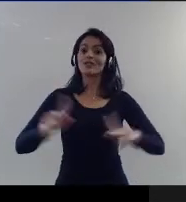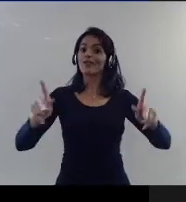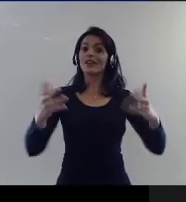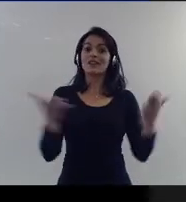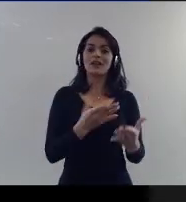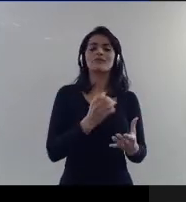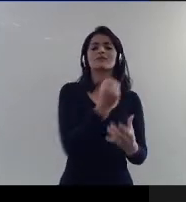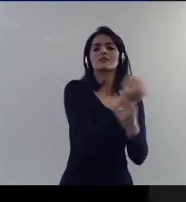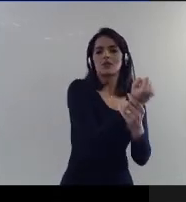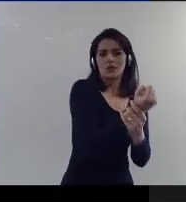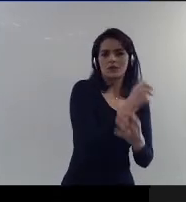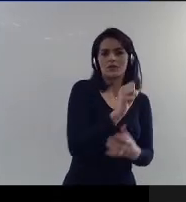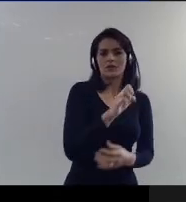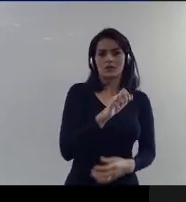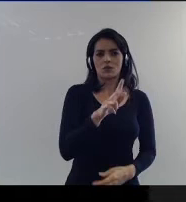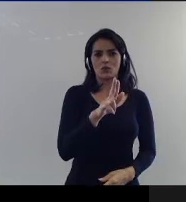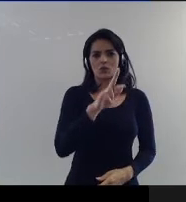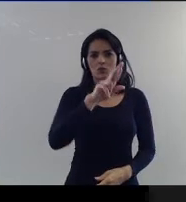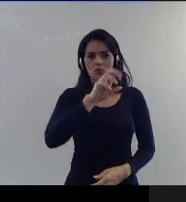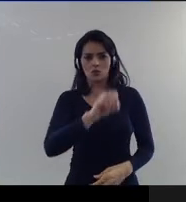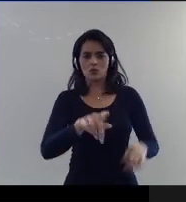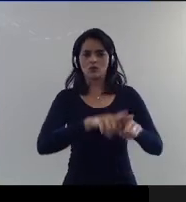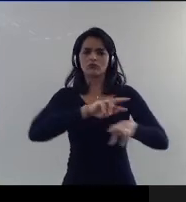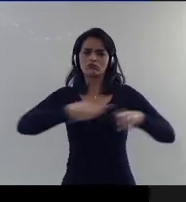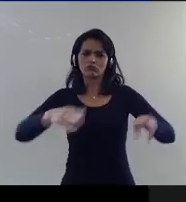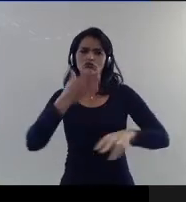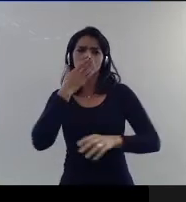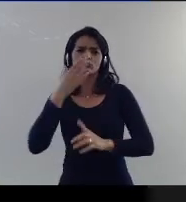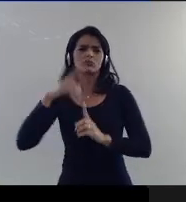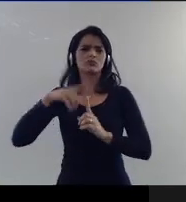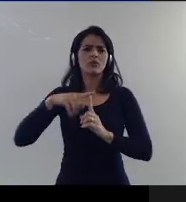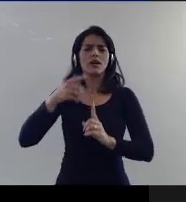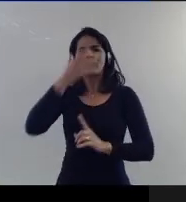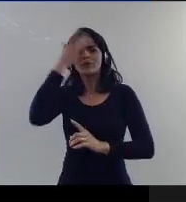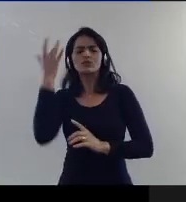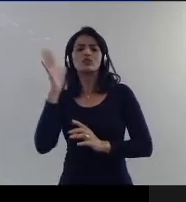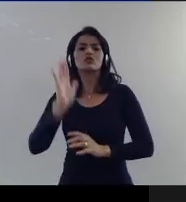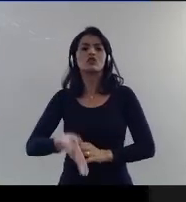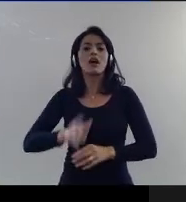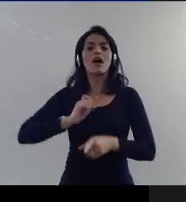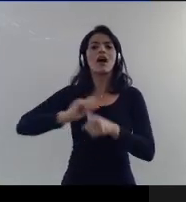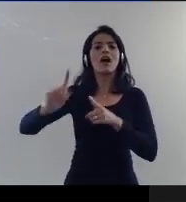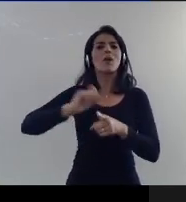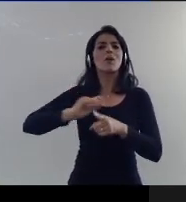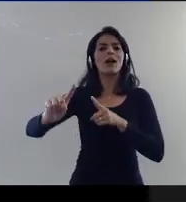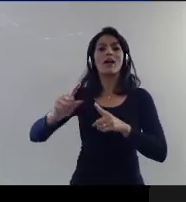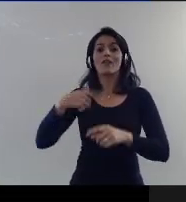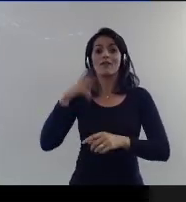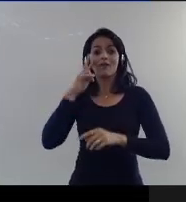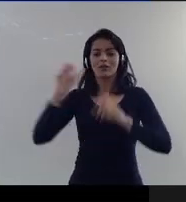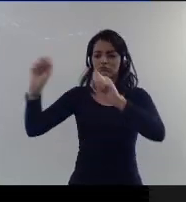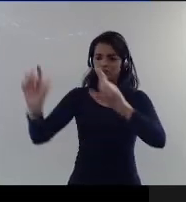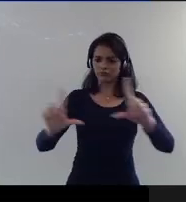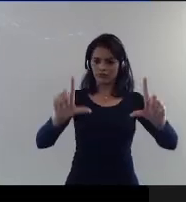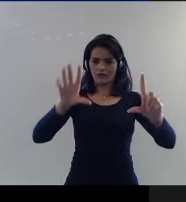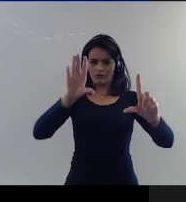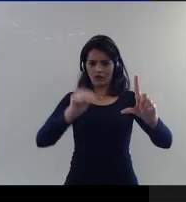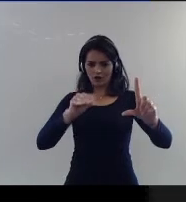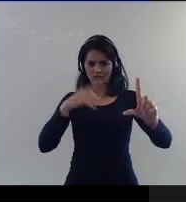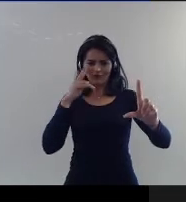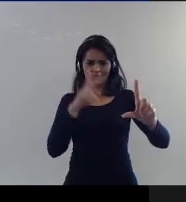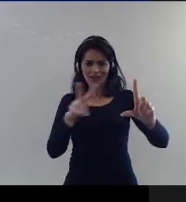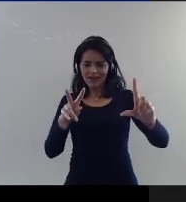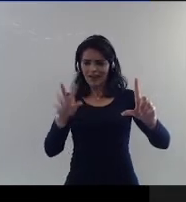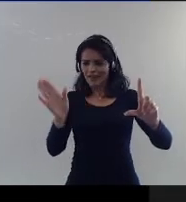seguro, você tem novas modalidades para facilitar e a pessoa subir a foto lá e já alugar um imóvel, né? Então, ou seja, a gente tem